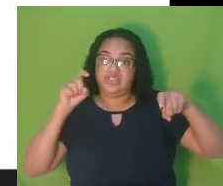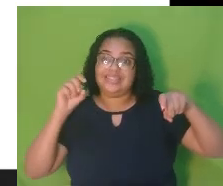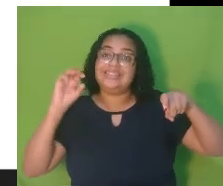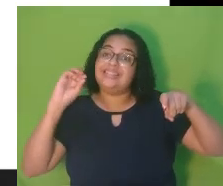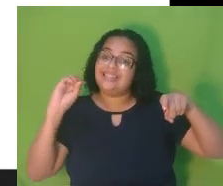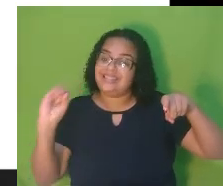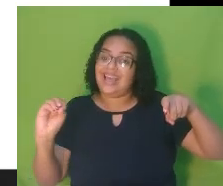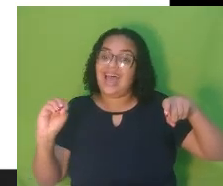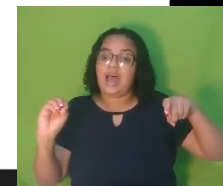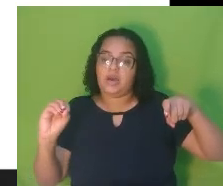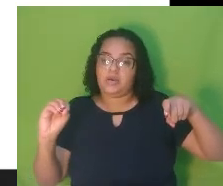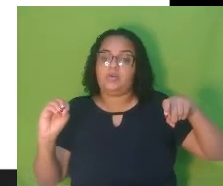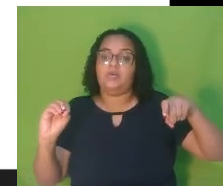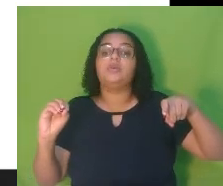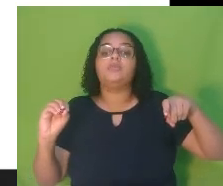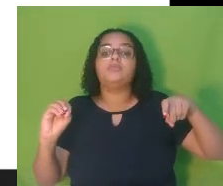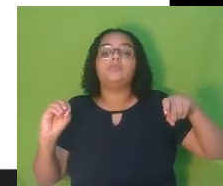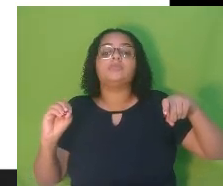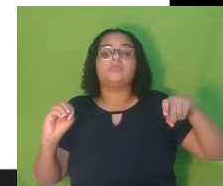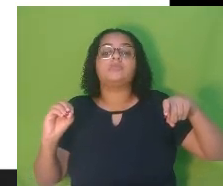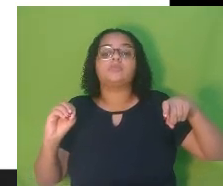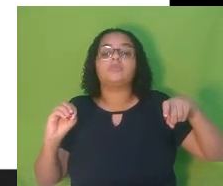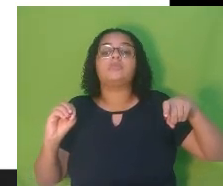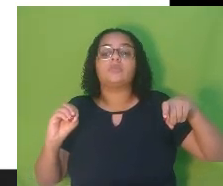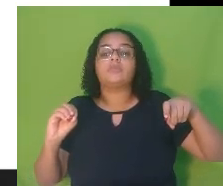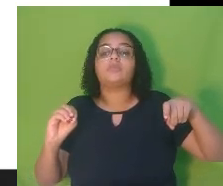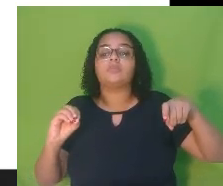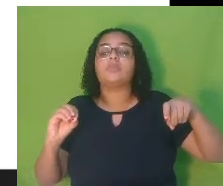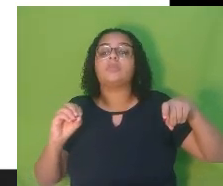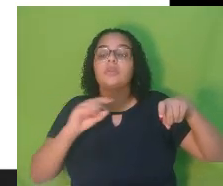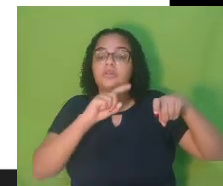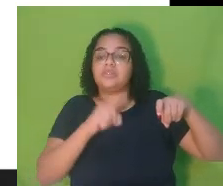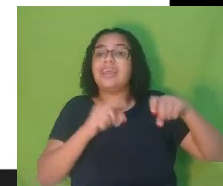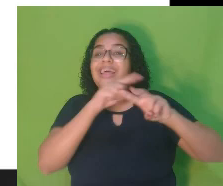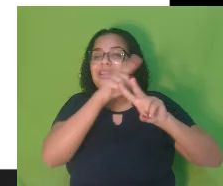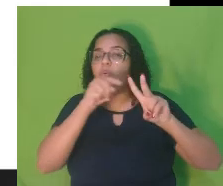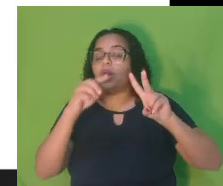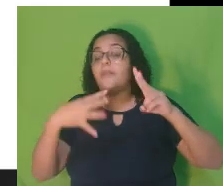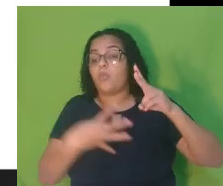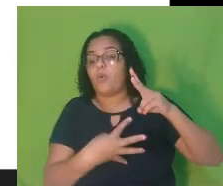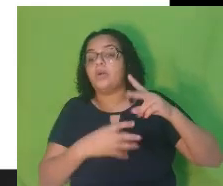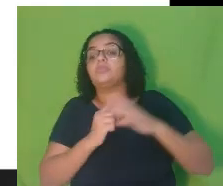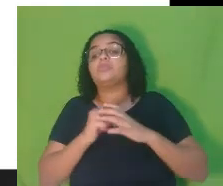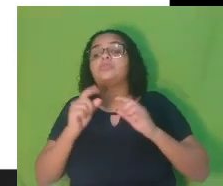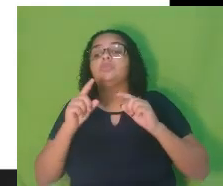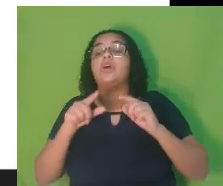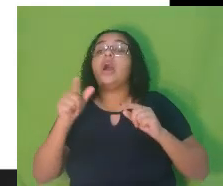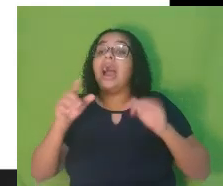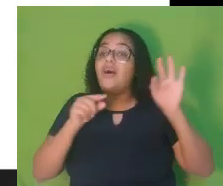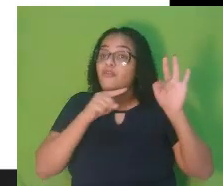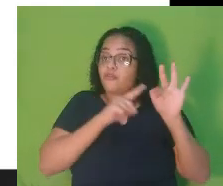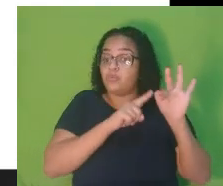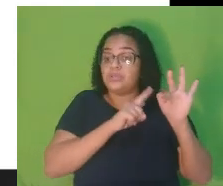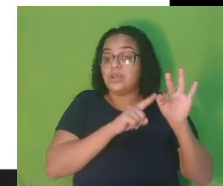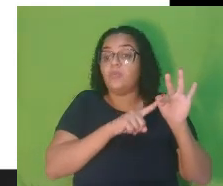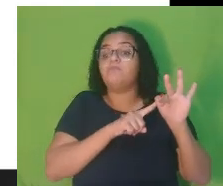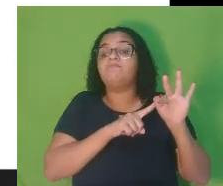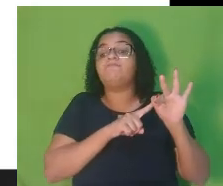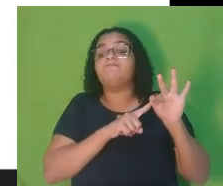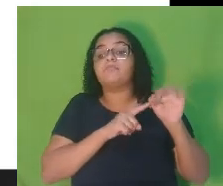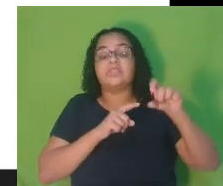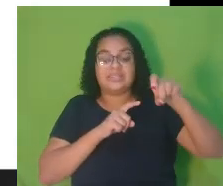x0 no intervalo 0 a π sobre 4, tal que a